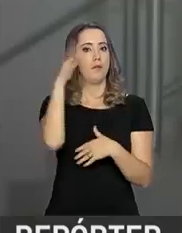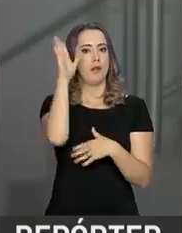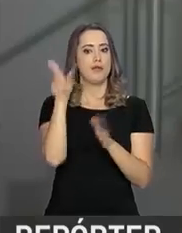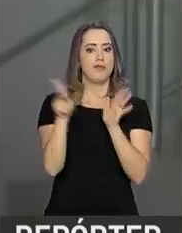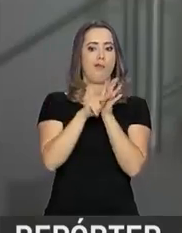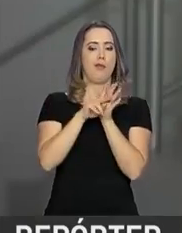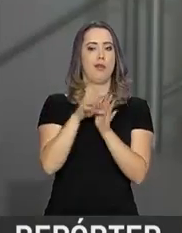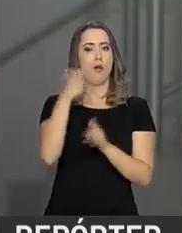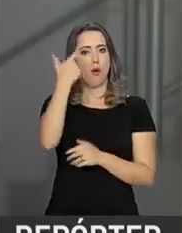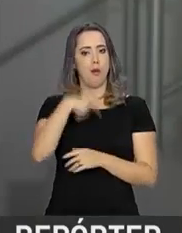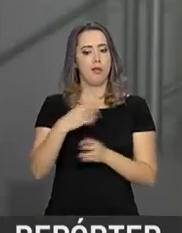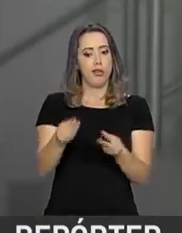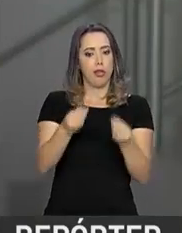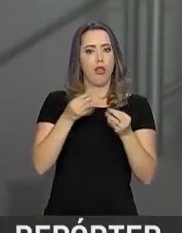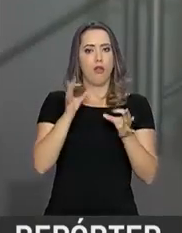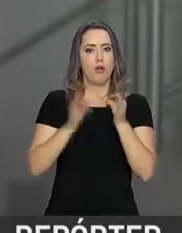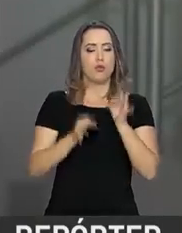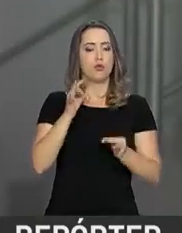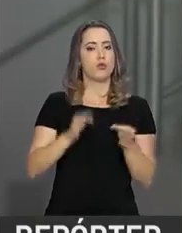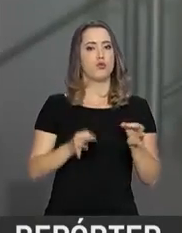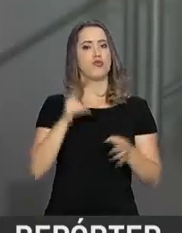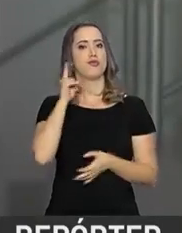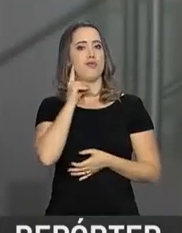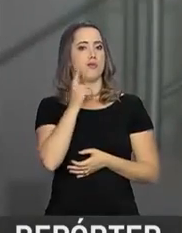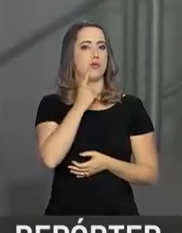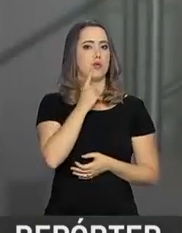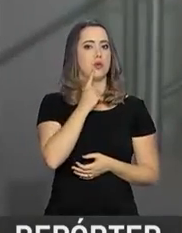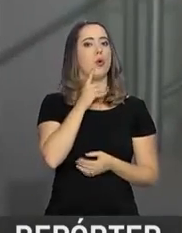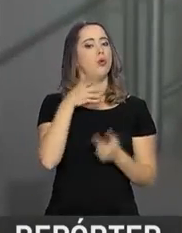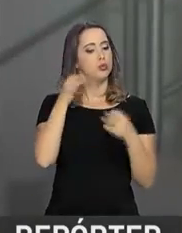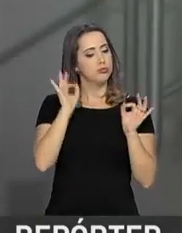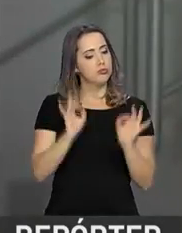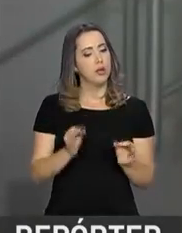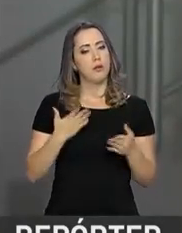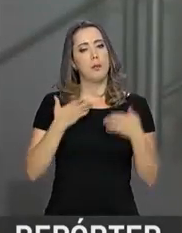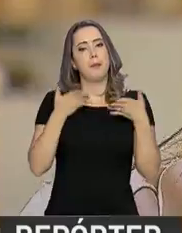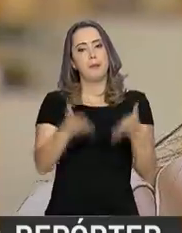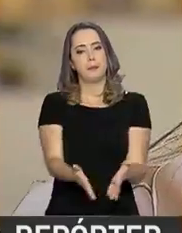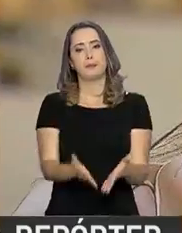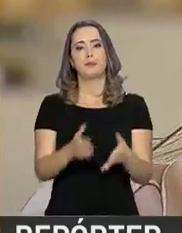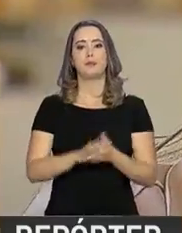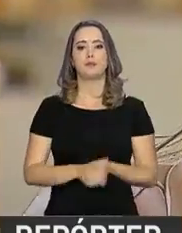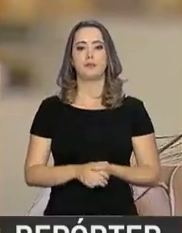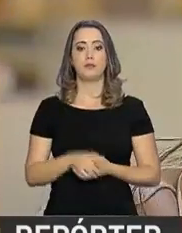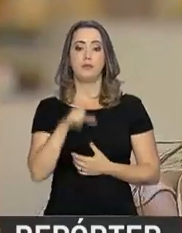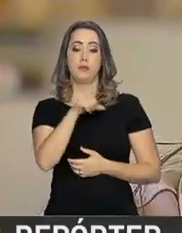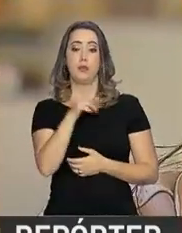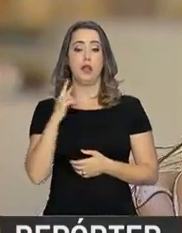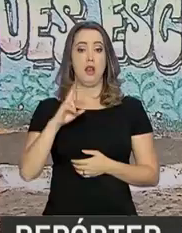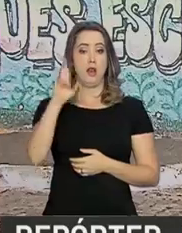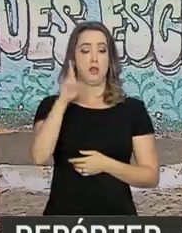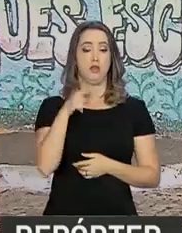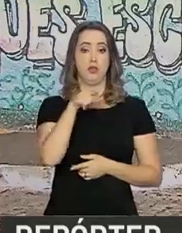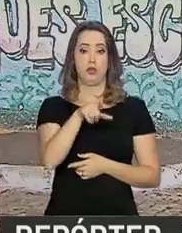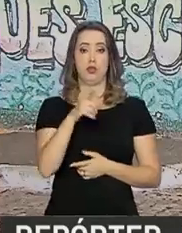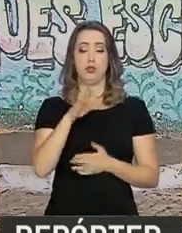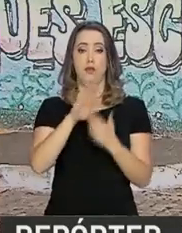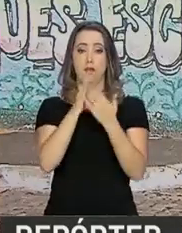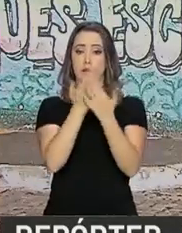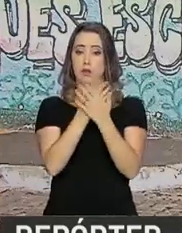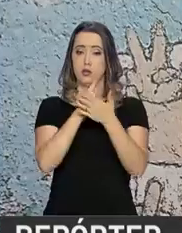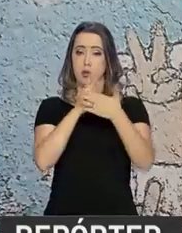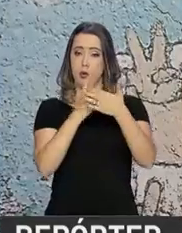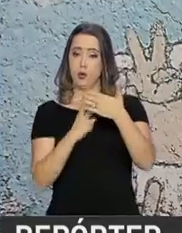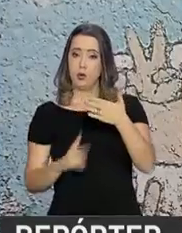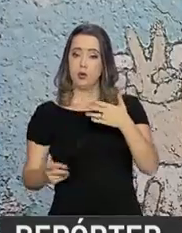trazendo justiça essas pessoas trazendo a possibilidade de efetivamente participar e maristela é diretora da escola bilíngue libras e português